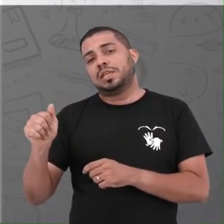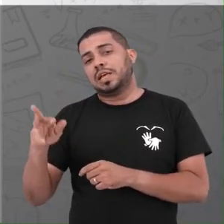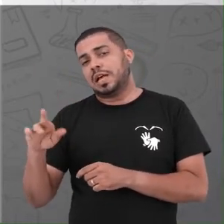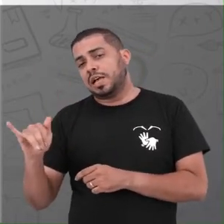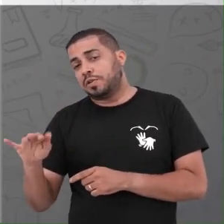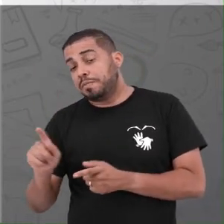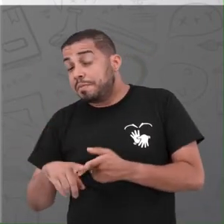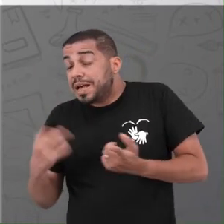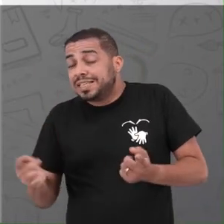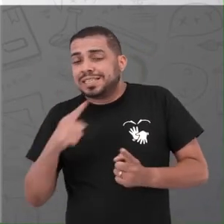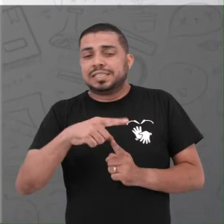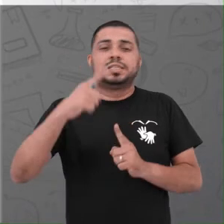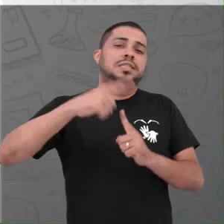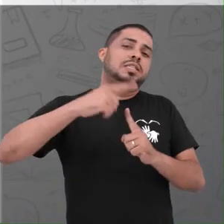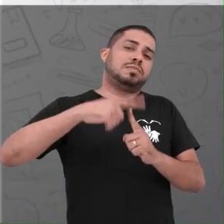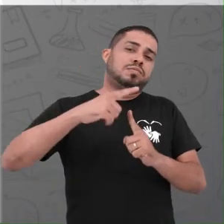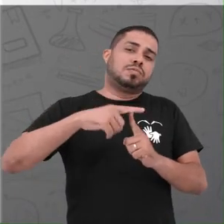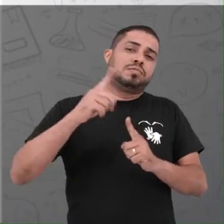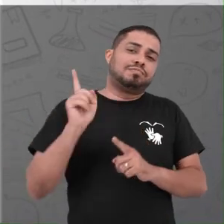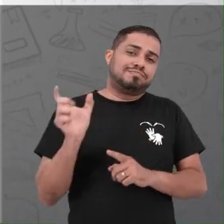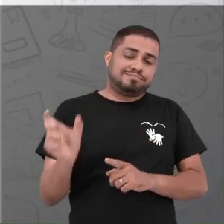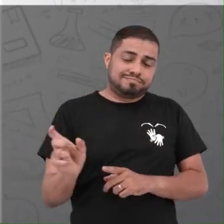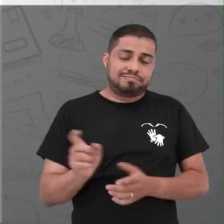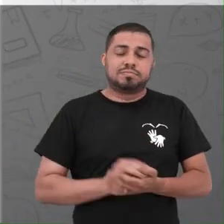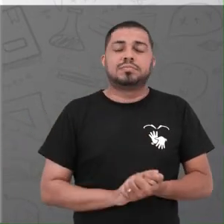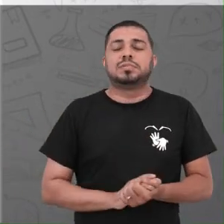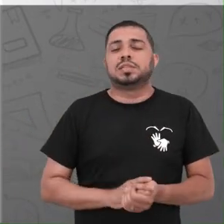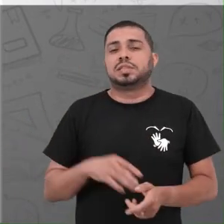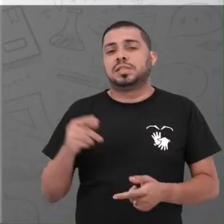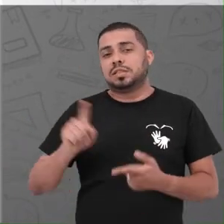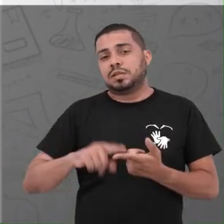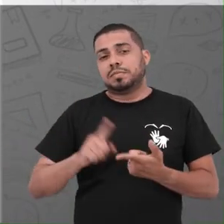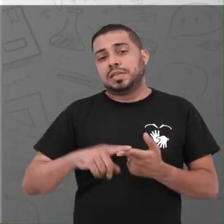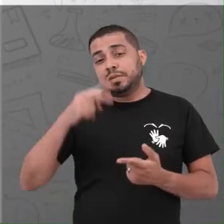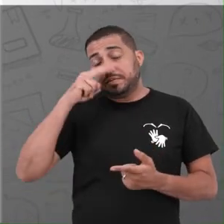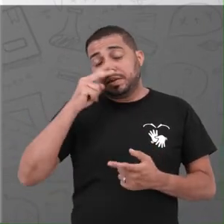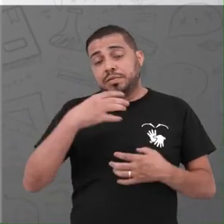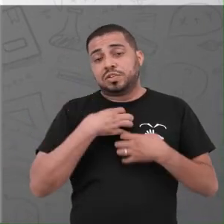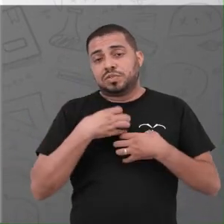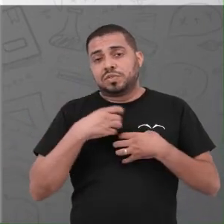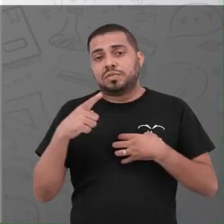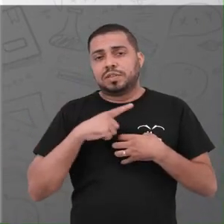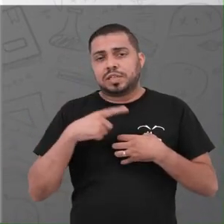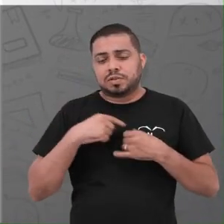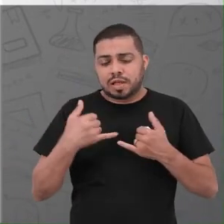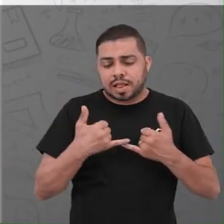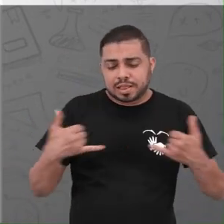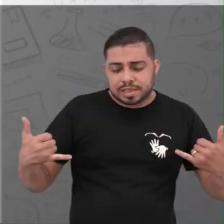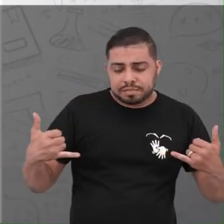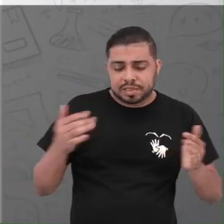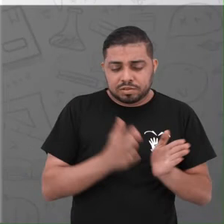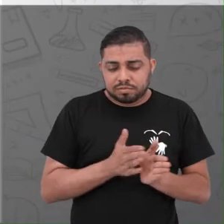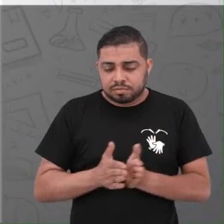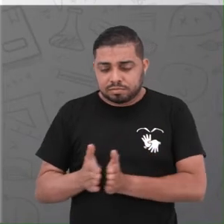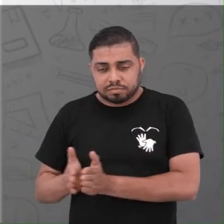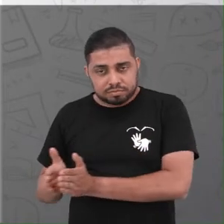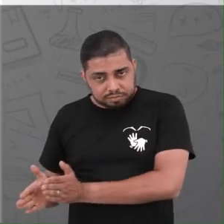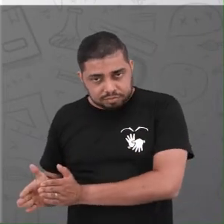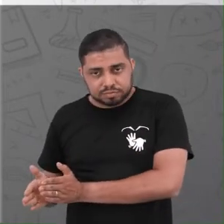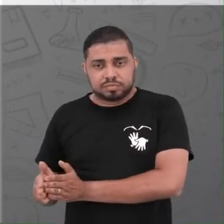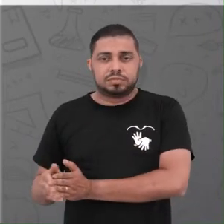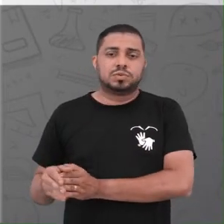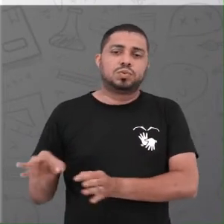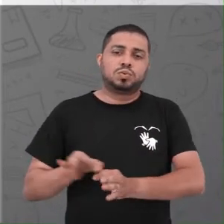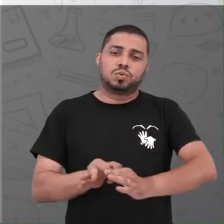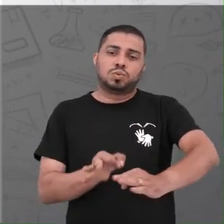tipo de representação aqui. E da mesma forma a gente tem ali o alinhamento em série, tanto no